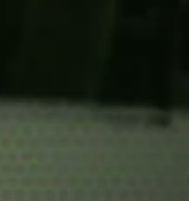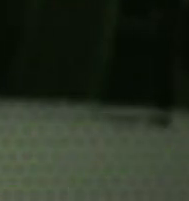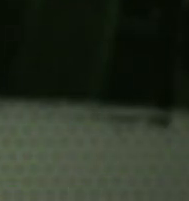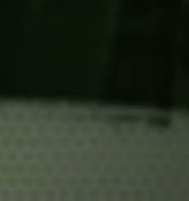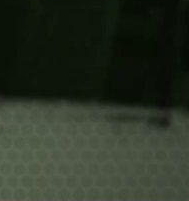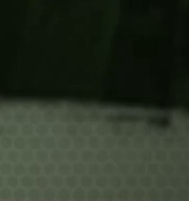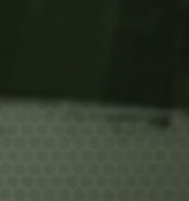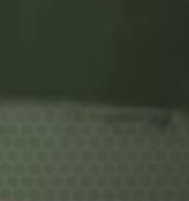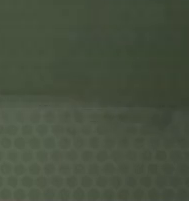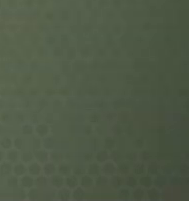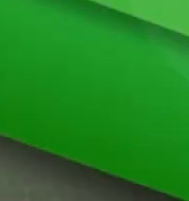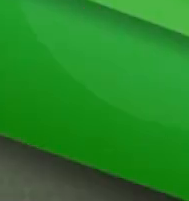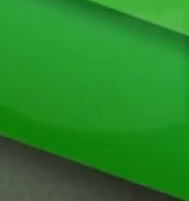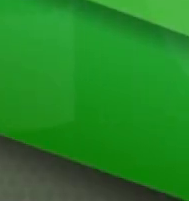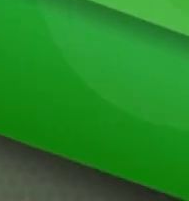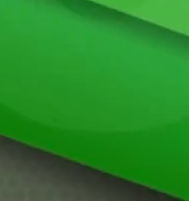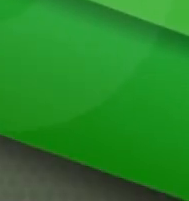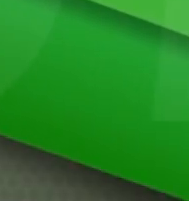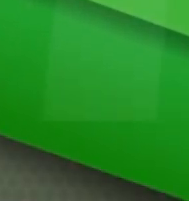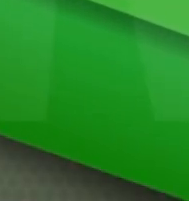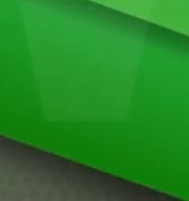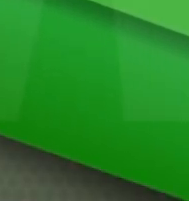E aí